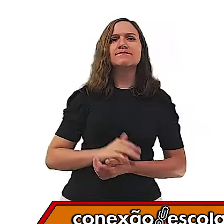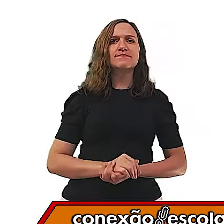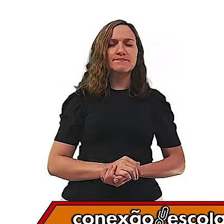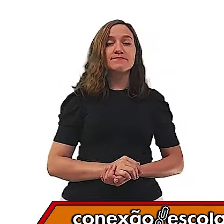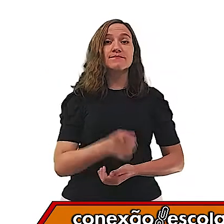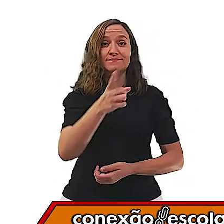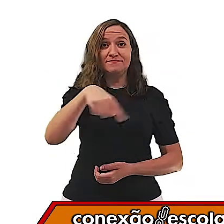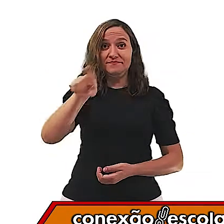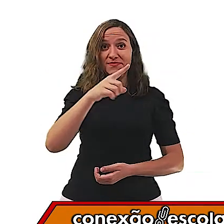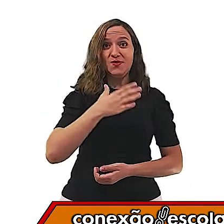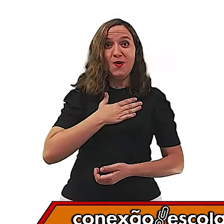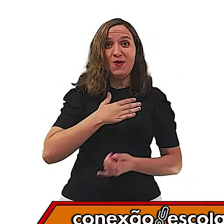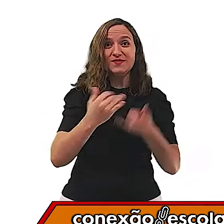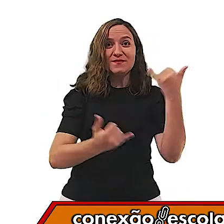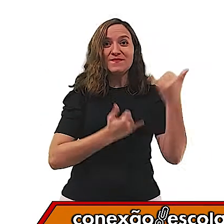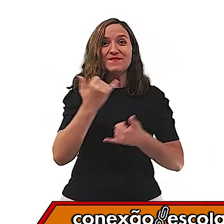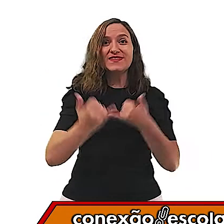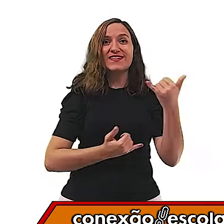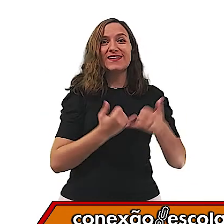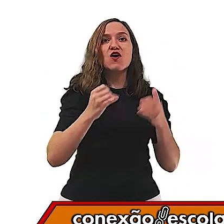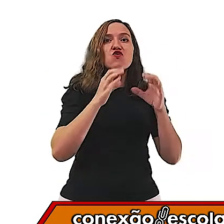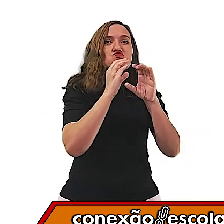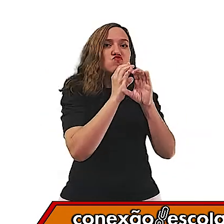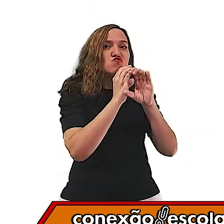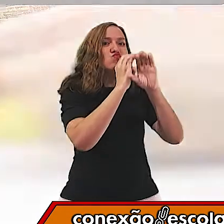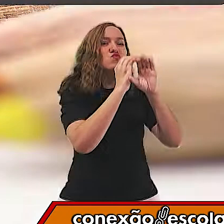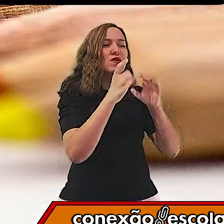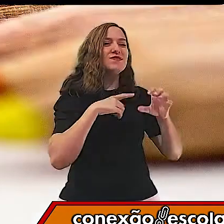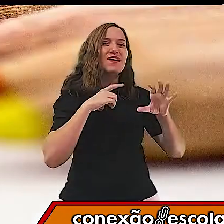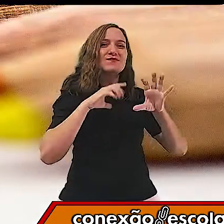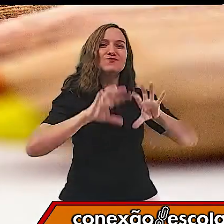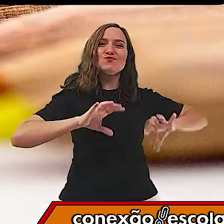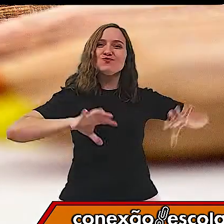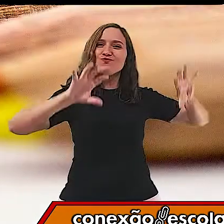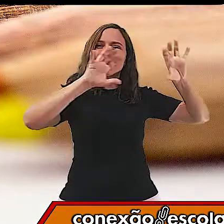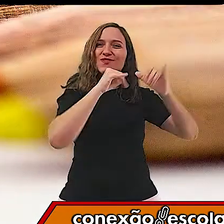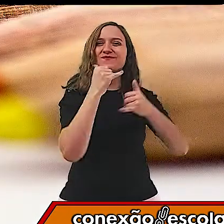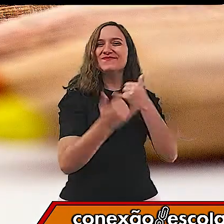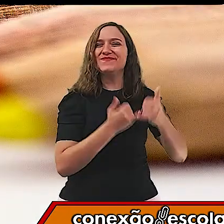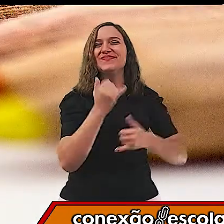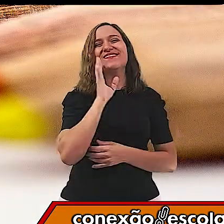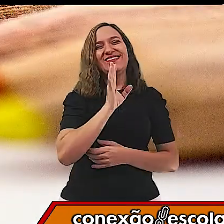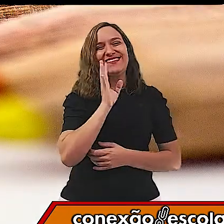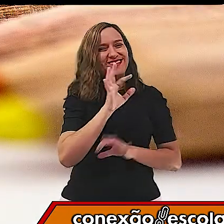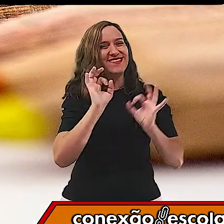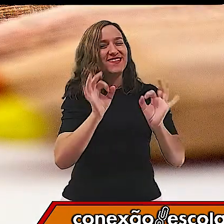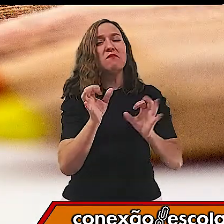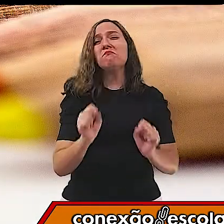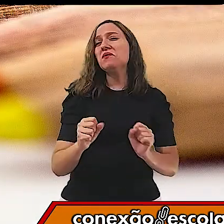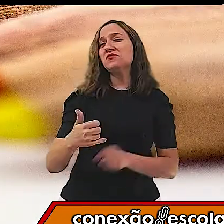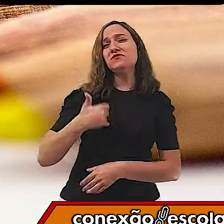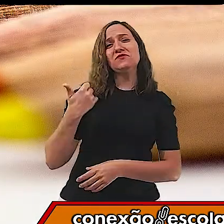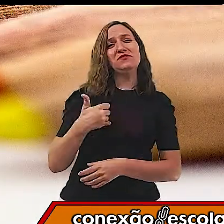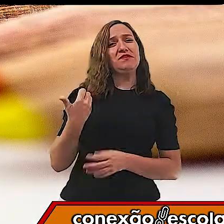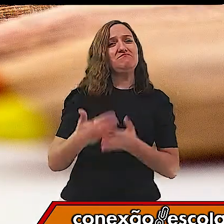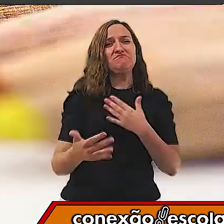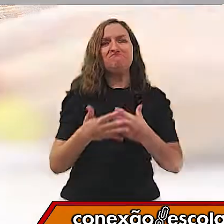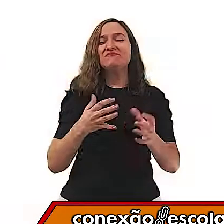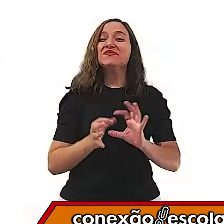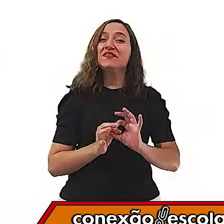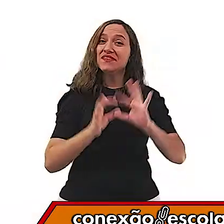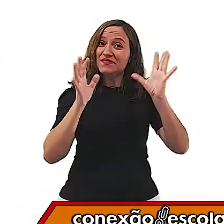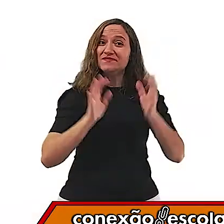Quem gosta de brincar com bolhas de sabão? É muito bacana, não é? E serve para qualquer idade. Essa